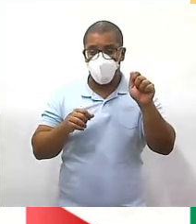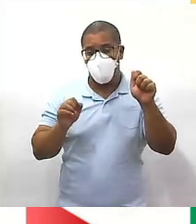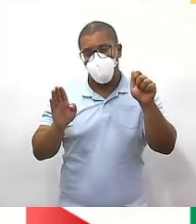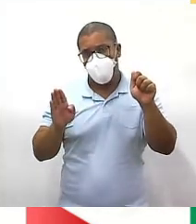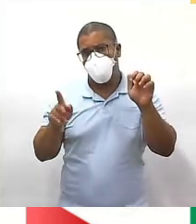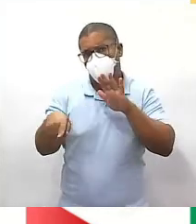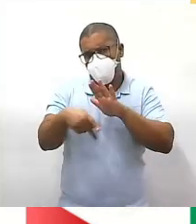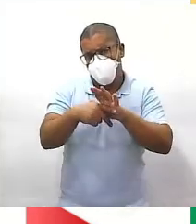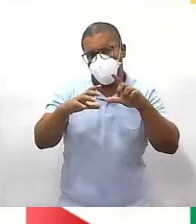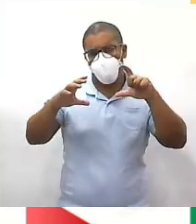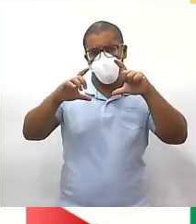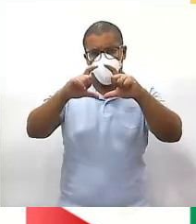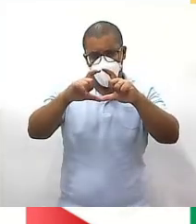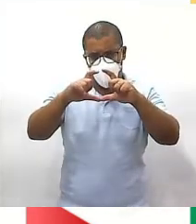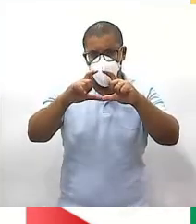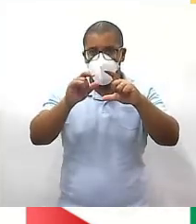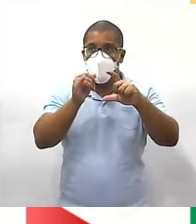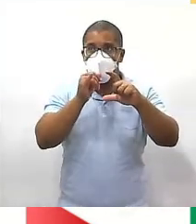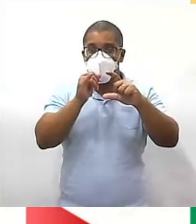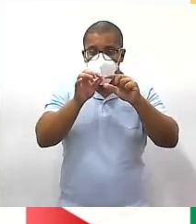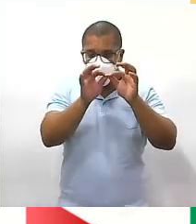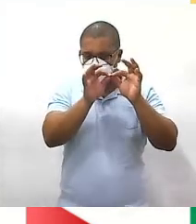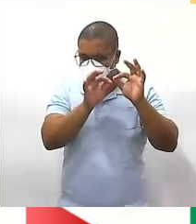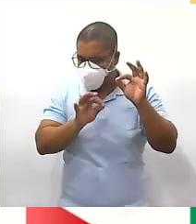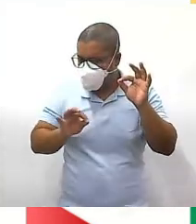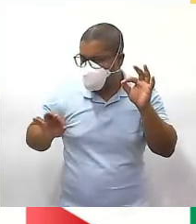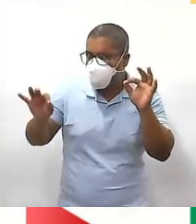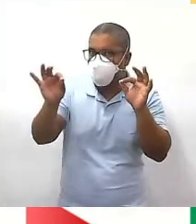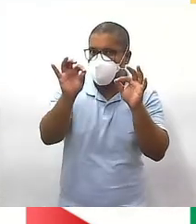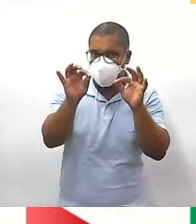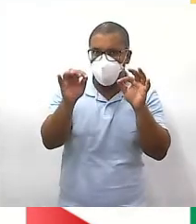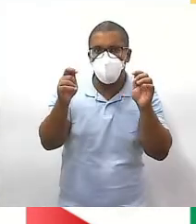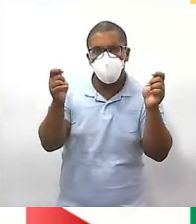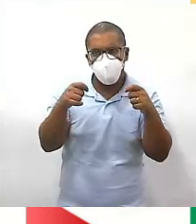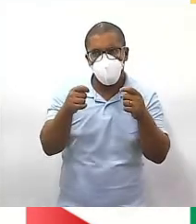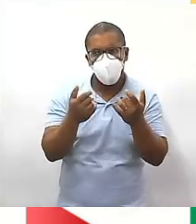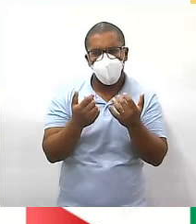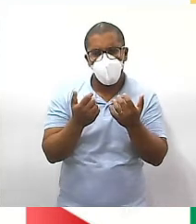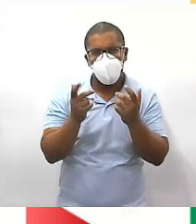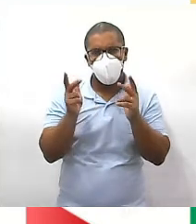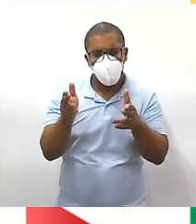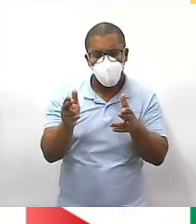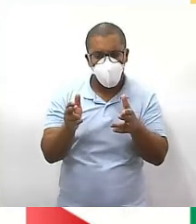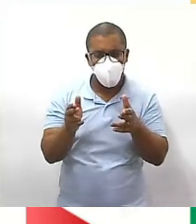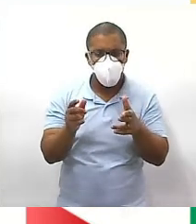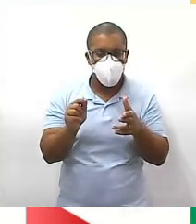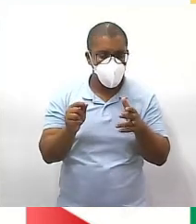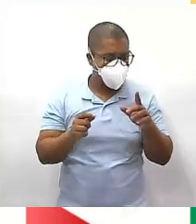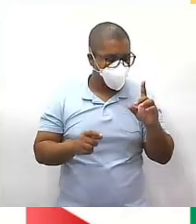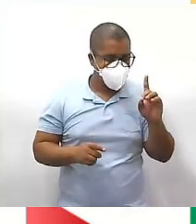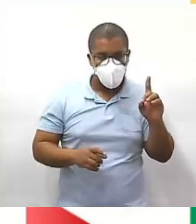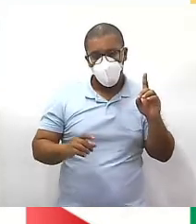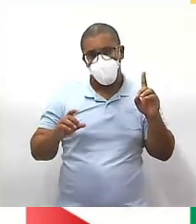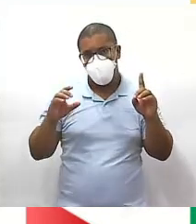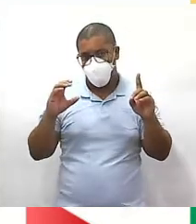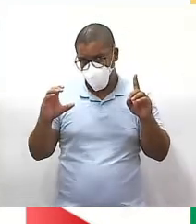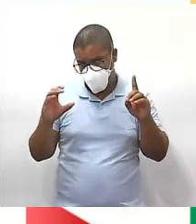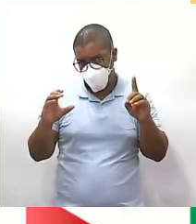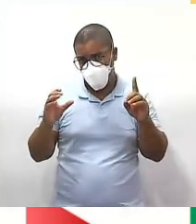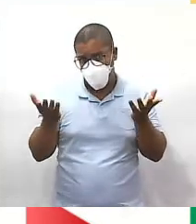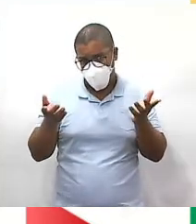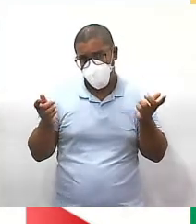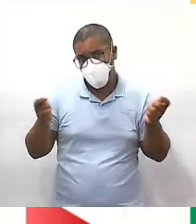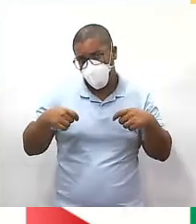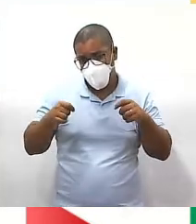ele pode, se a corda for muito grande, ela pode se igualar com o diâmetro, que é esse do D ao C, que passa pelo centro